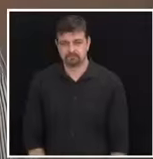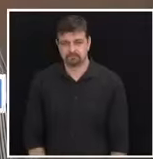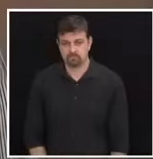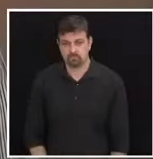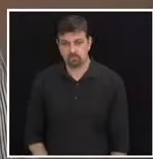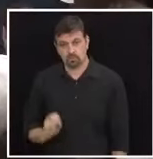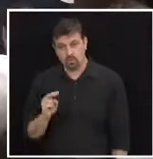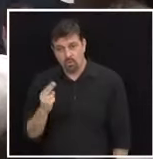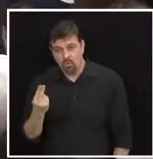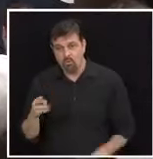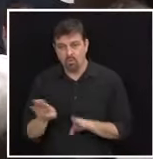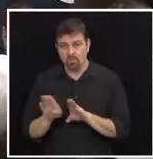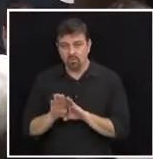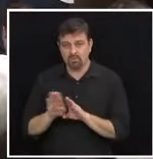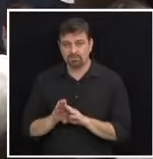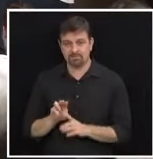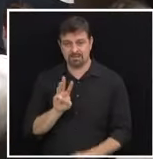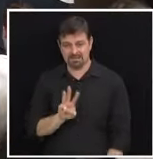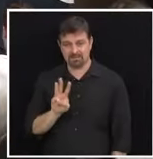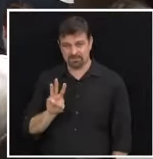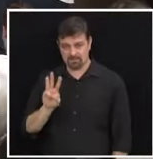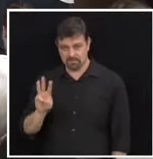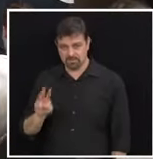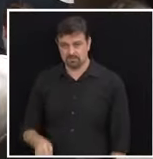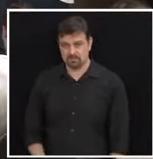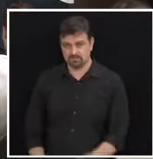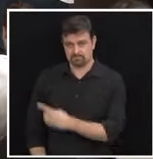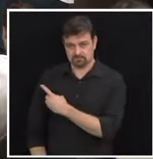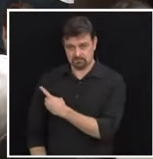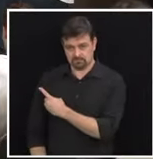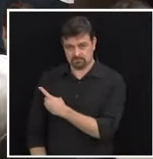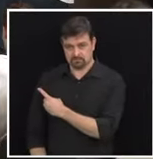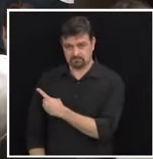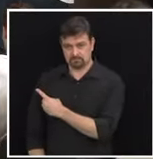19-3383-0943 ou através do site